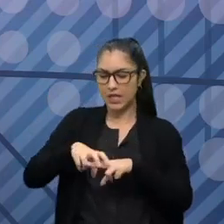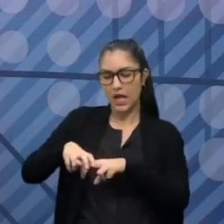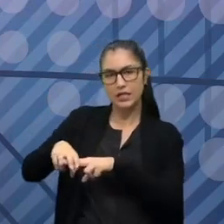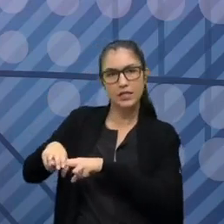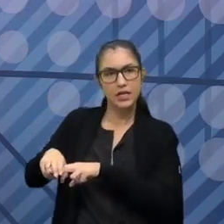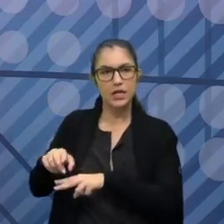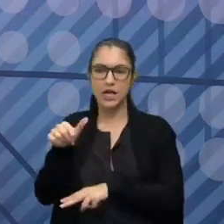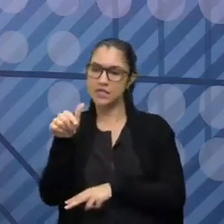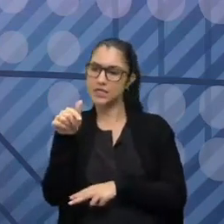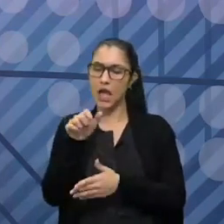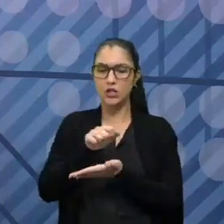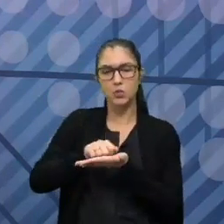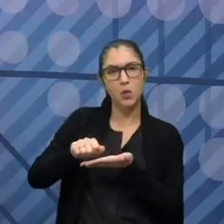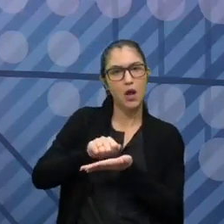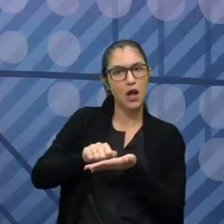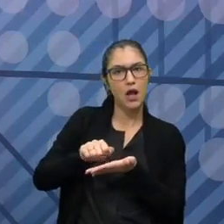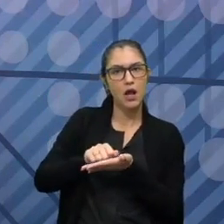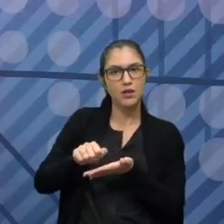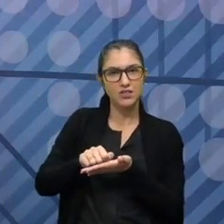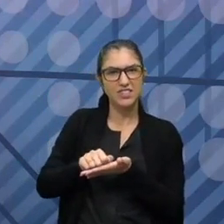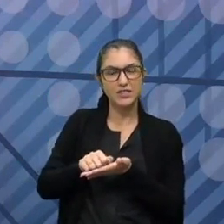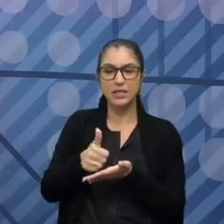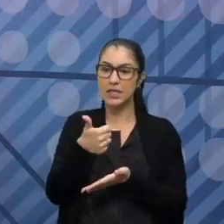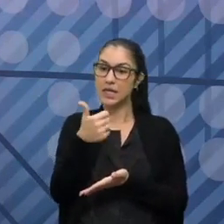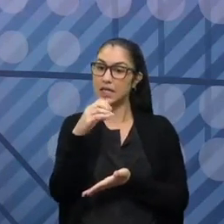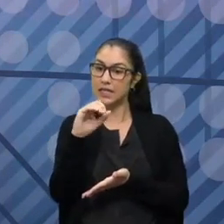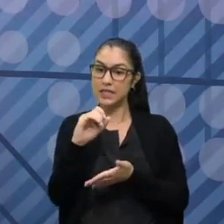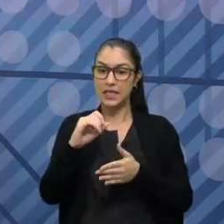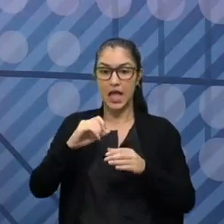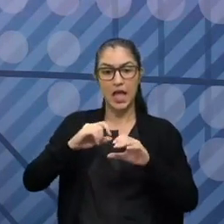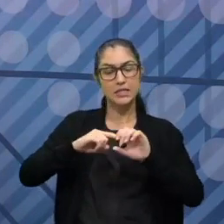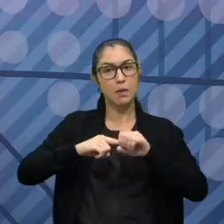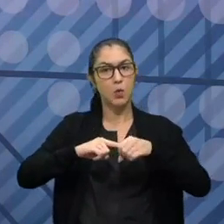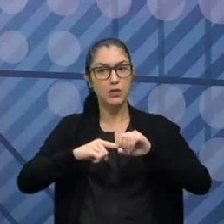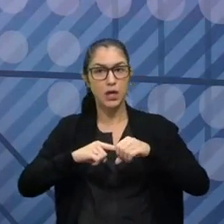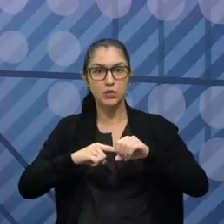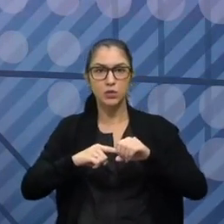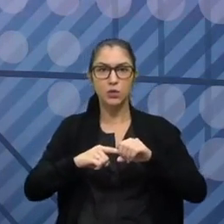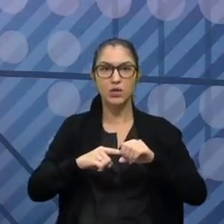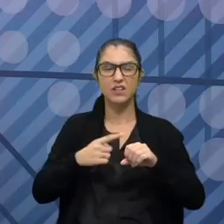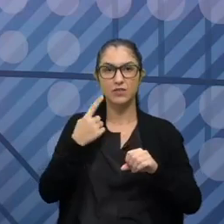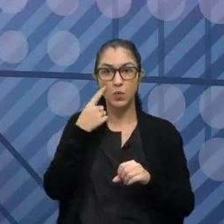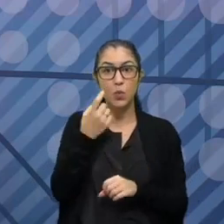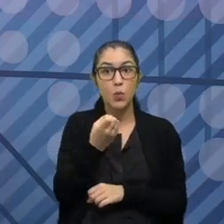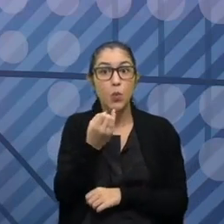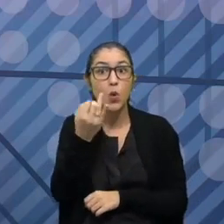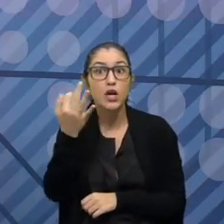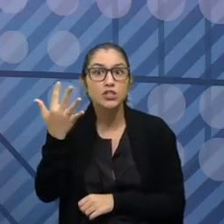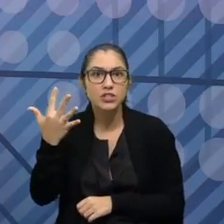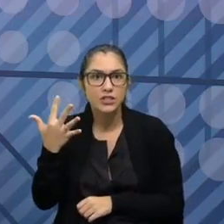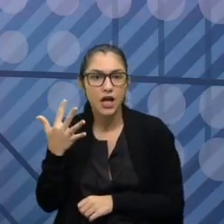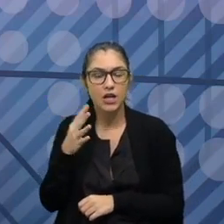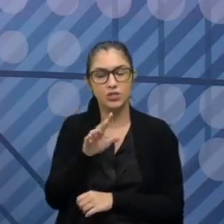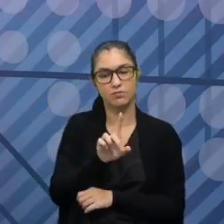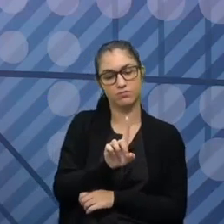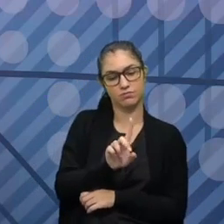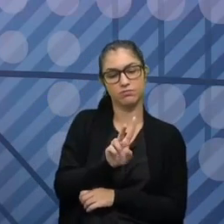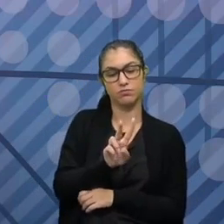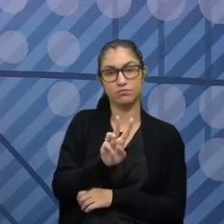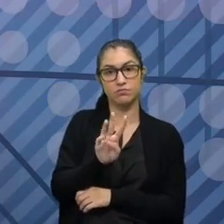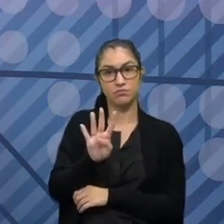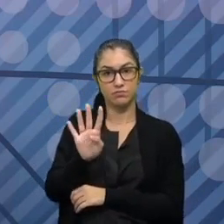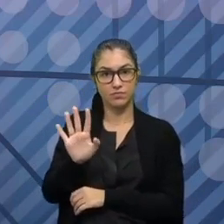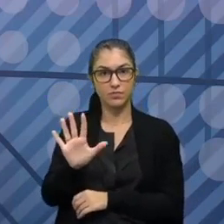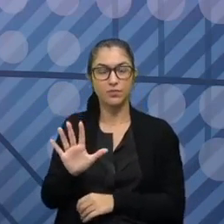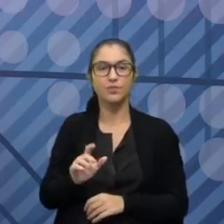cadeiras, 7 borrachas, 10 apontadores. Quando falamos de quantidade, usamos os números